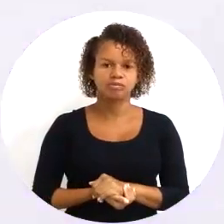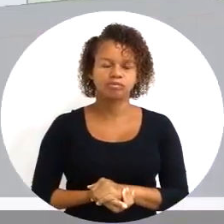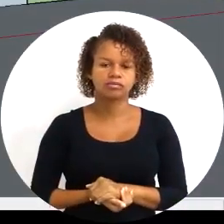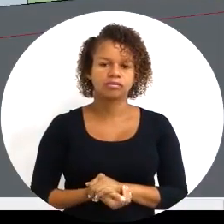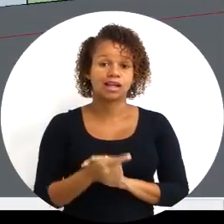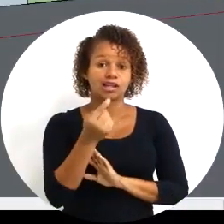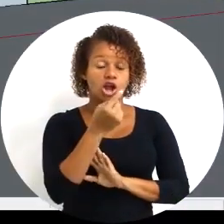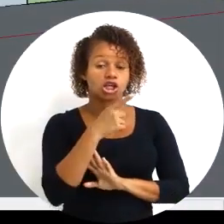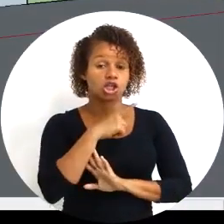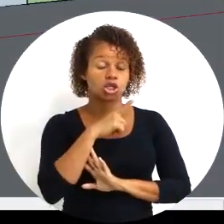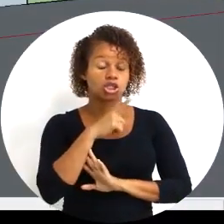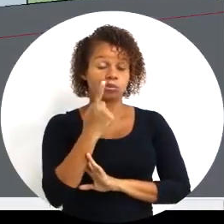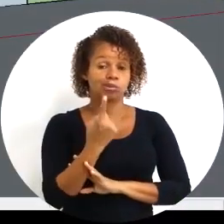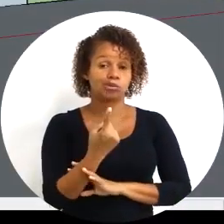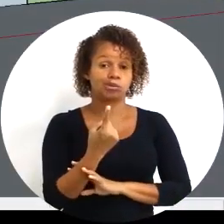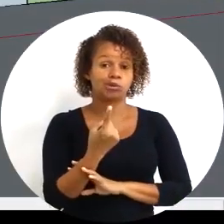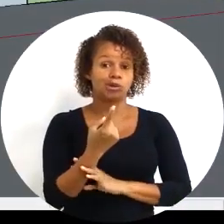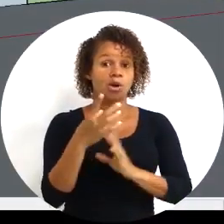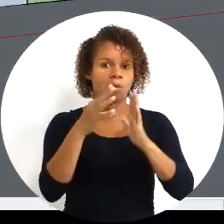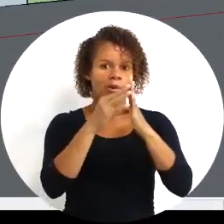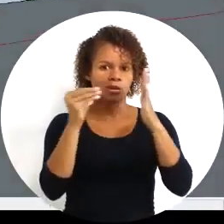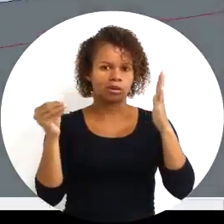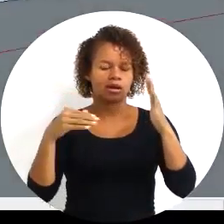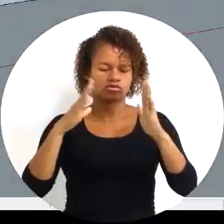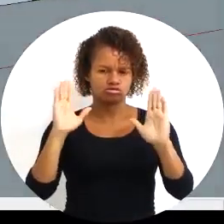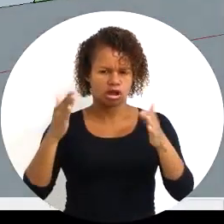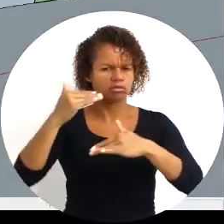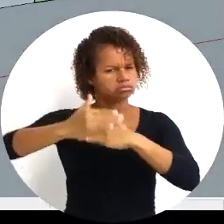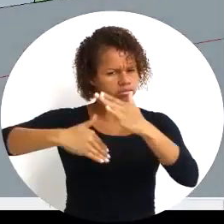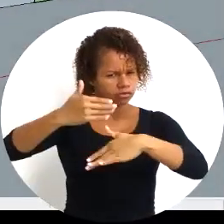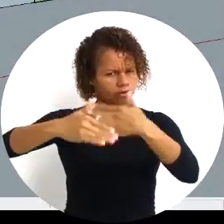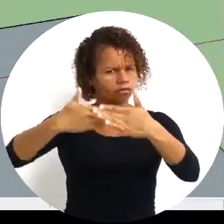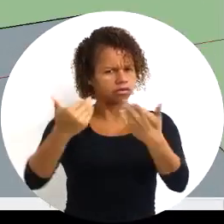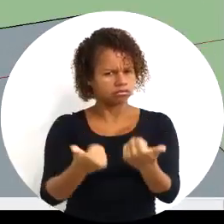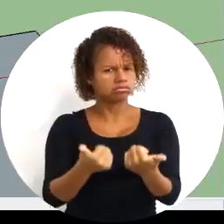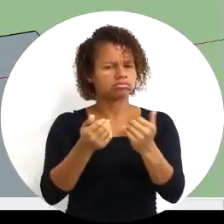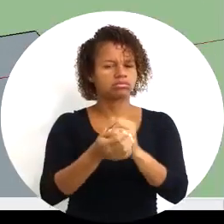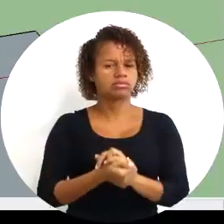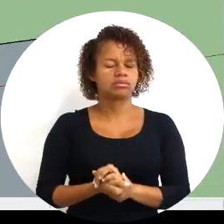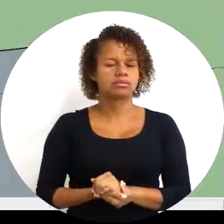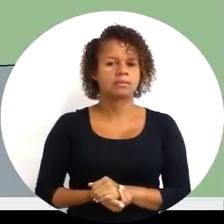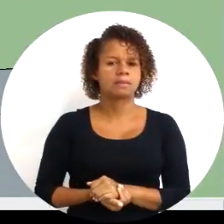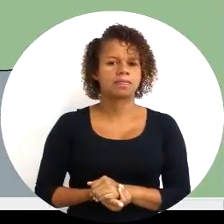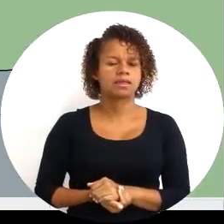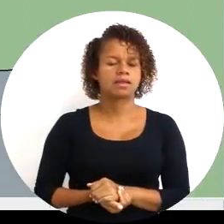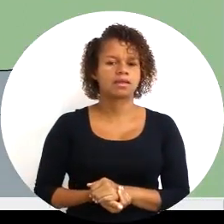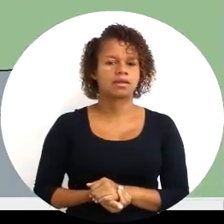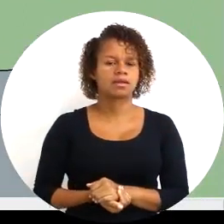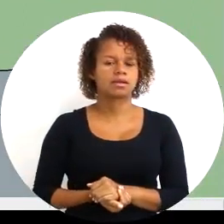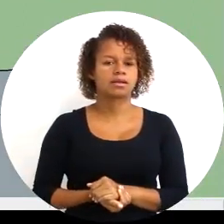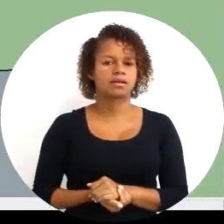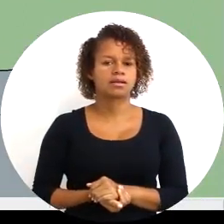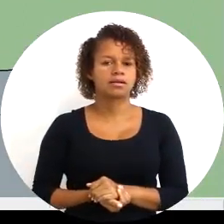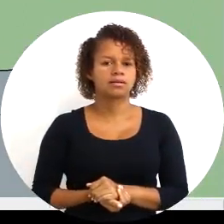lá? Então aqui nós temos o modelo que nós desenvolvemos